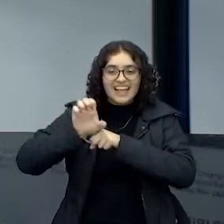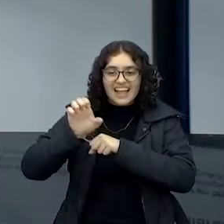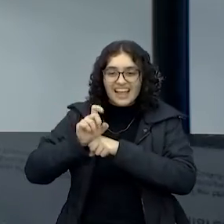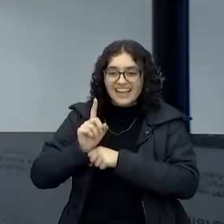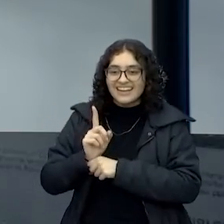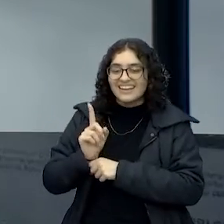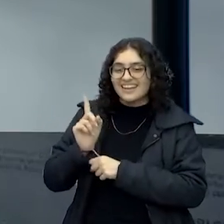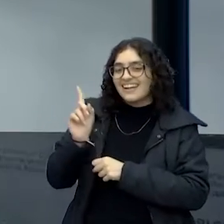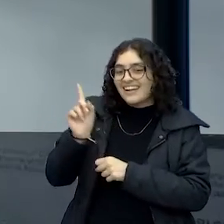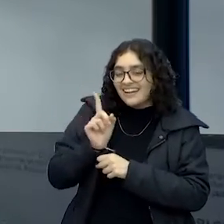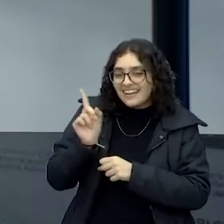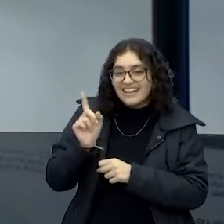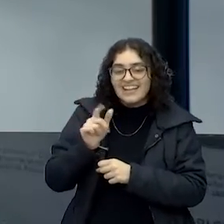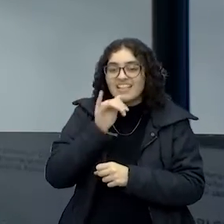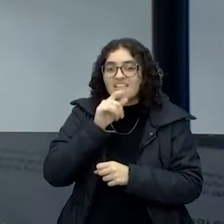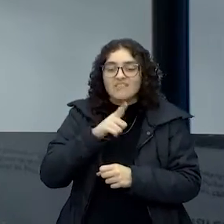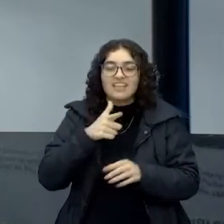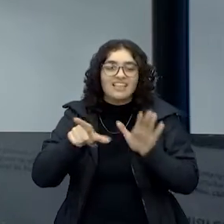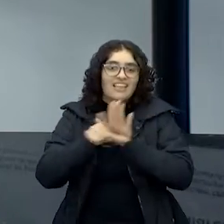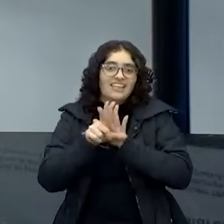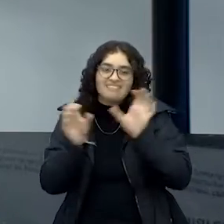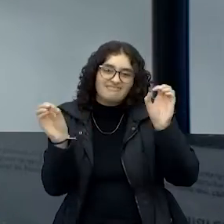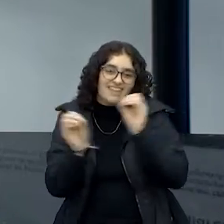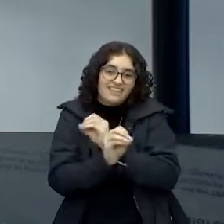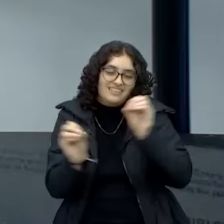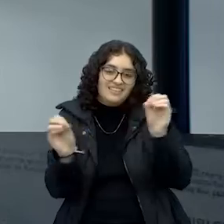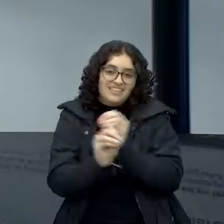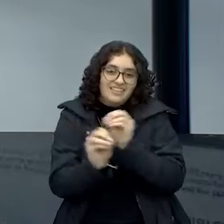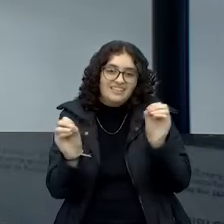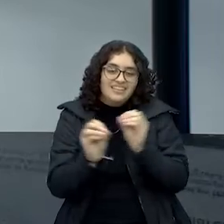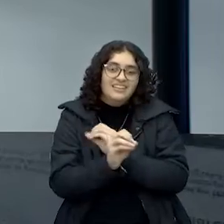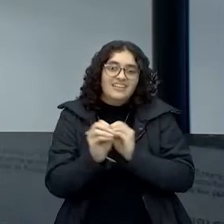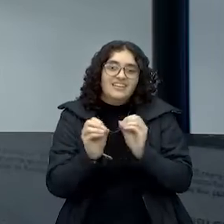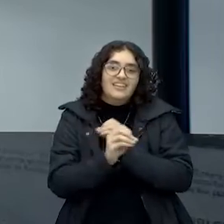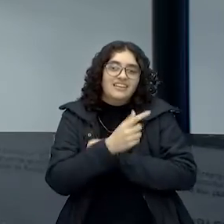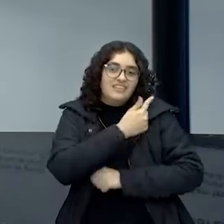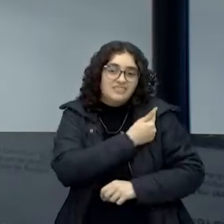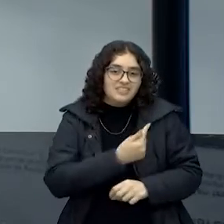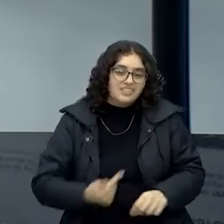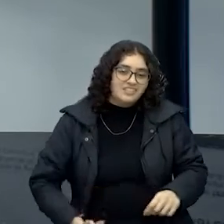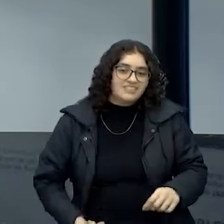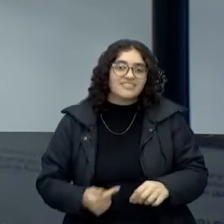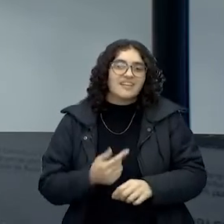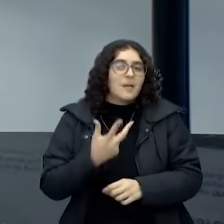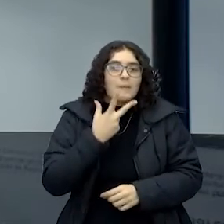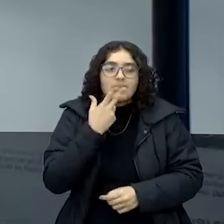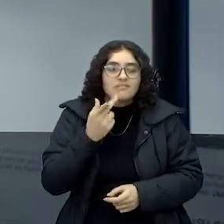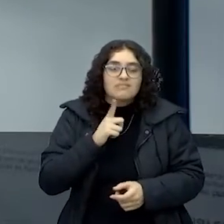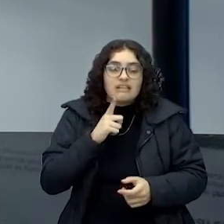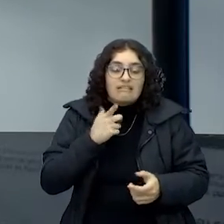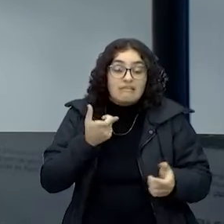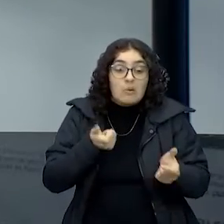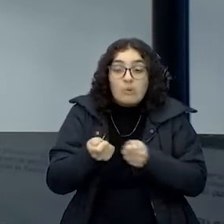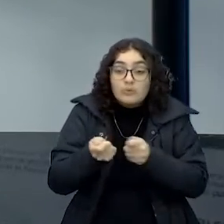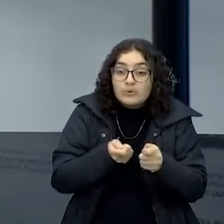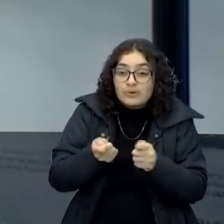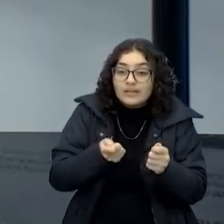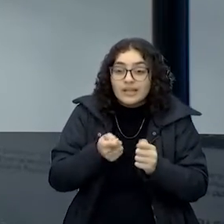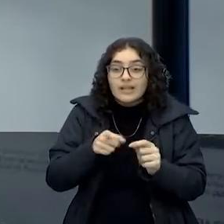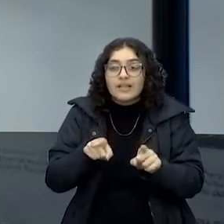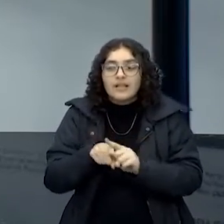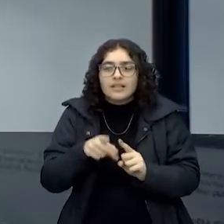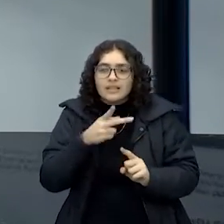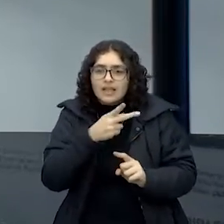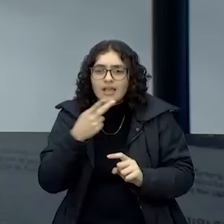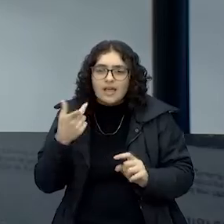onde nós não temos lei, ou onde o governo perdeu, né, a autoridade, e nós temos